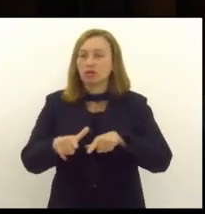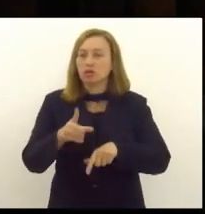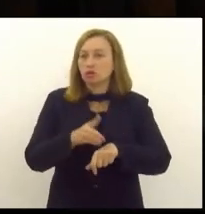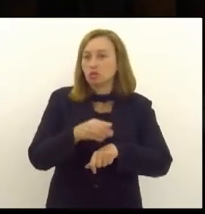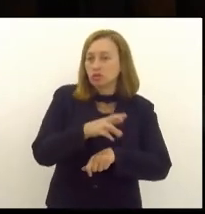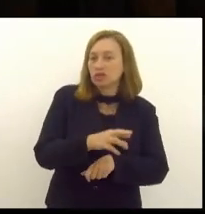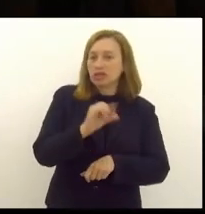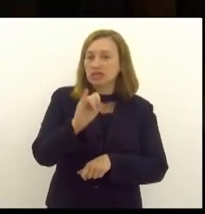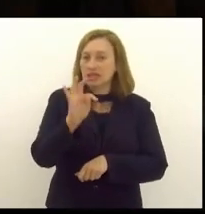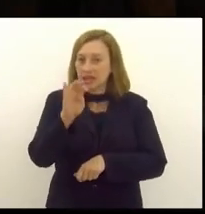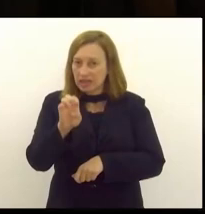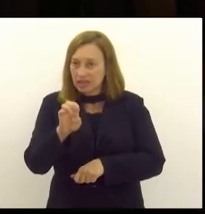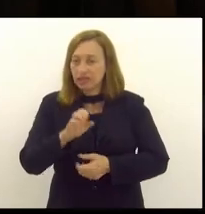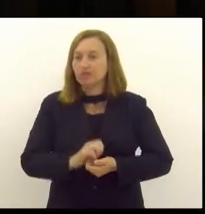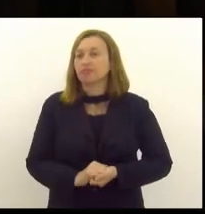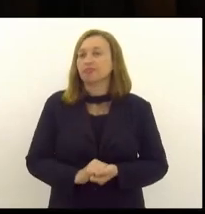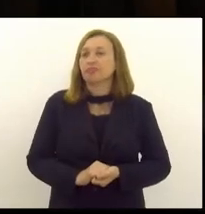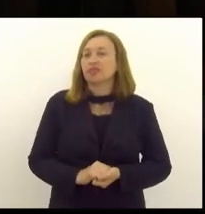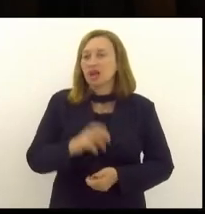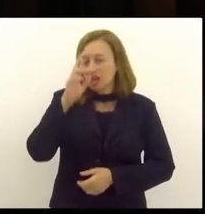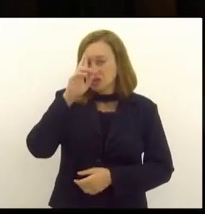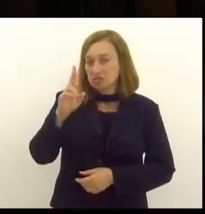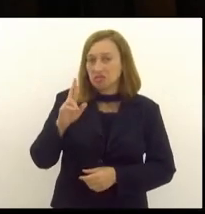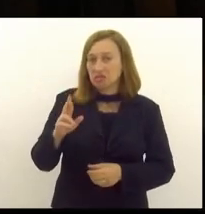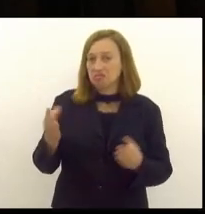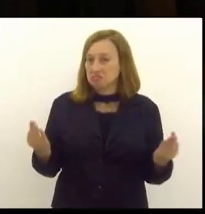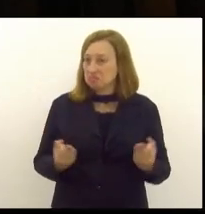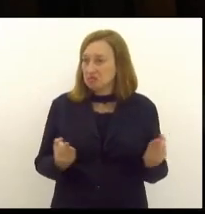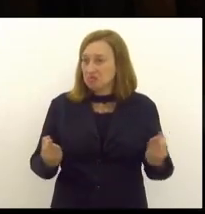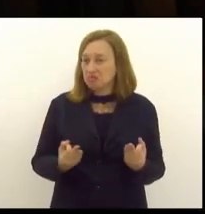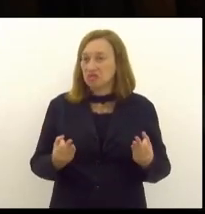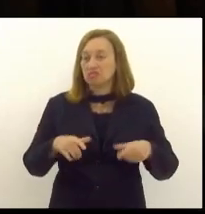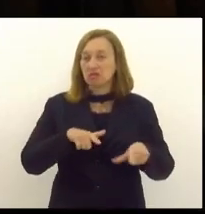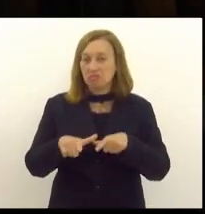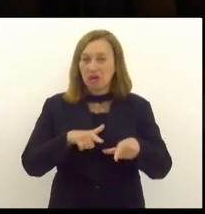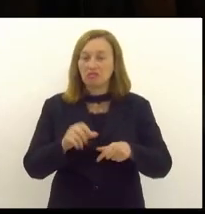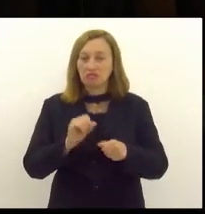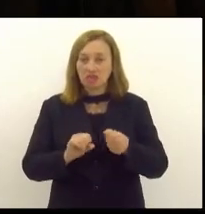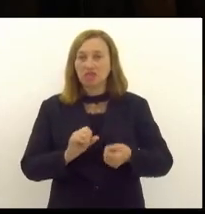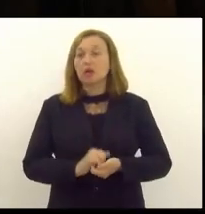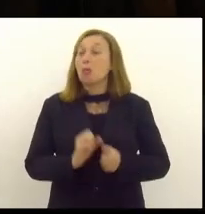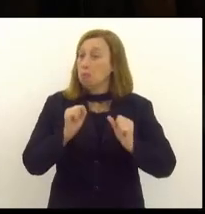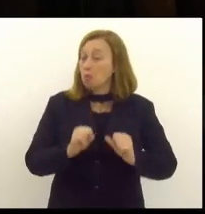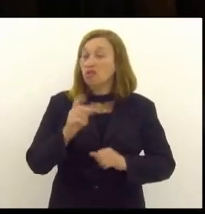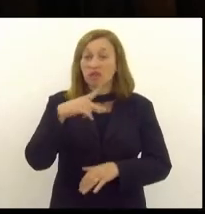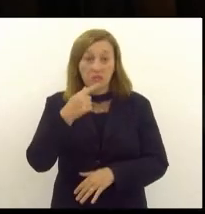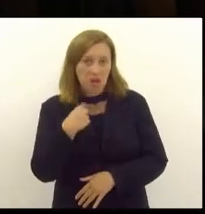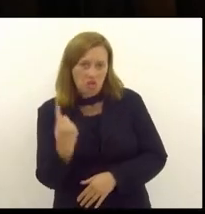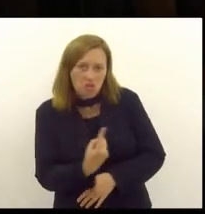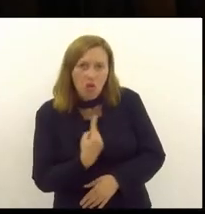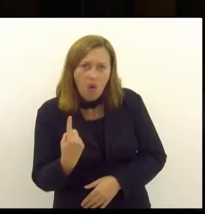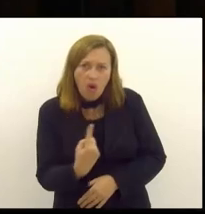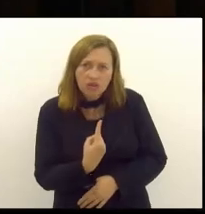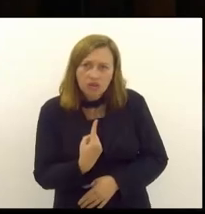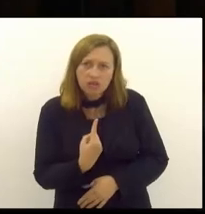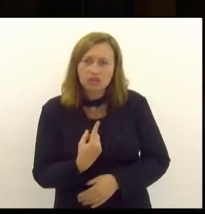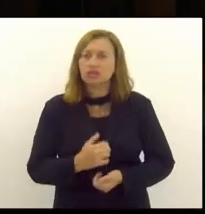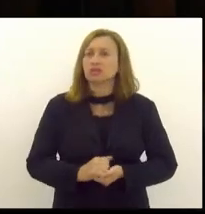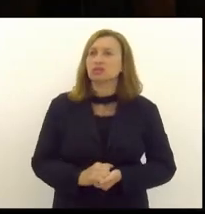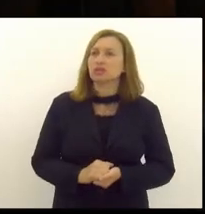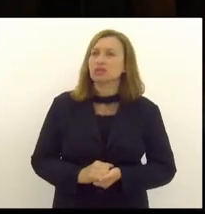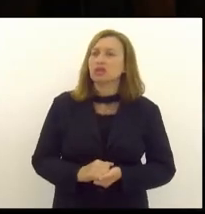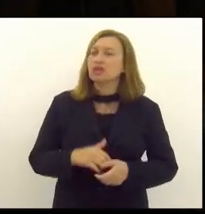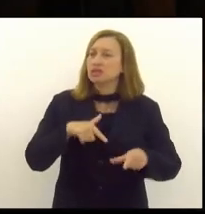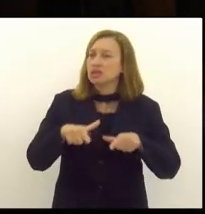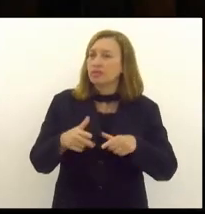Sirlene, a senhora fez com maestria. Posso dizer que, para nós, que atuávamos muito